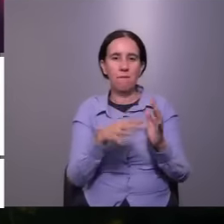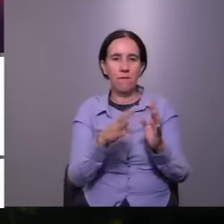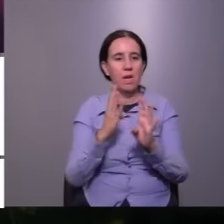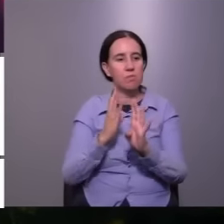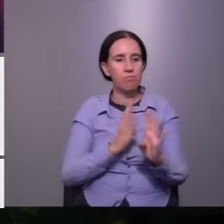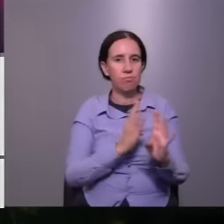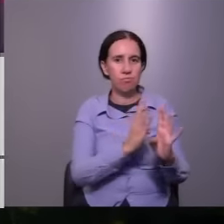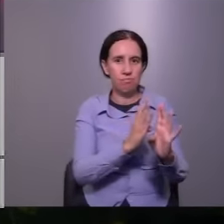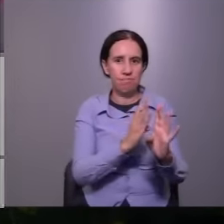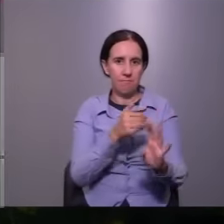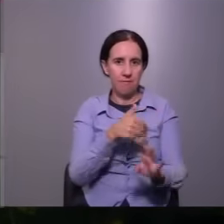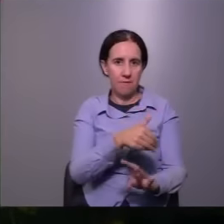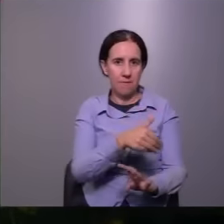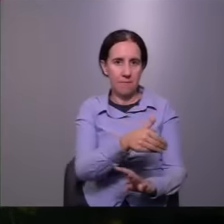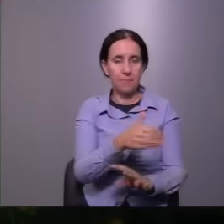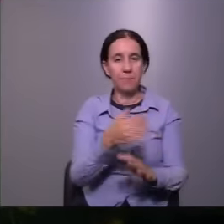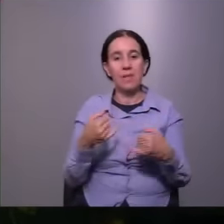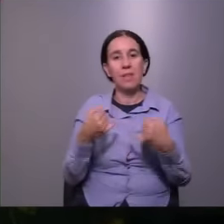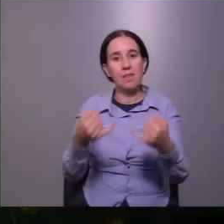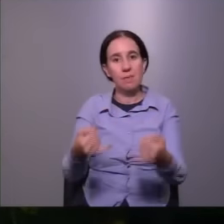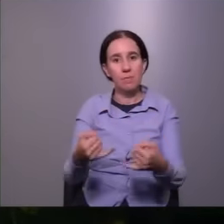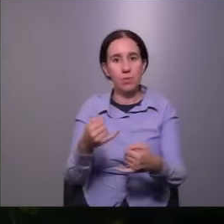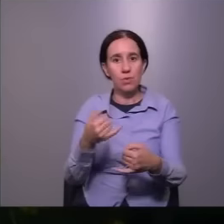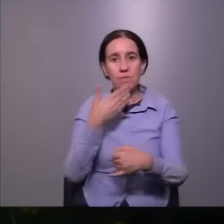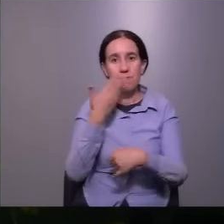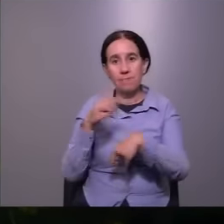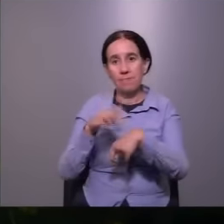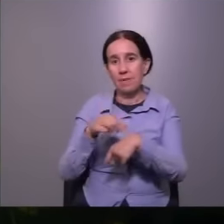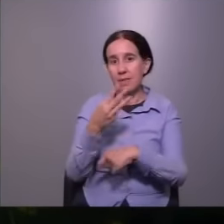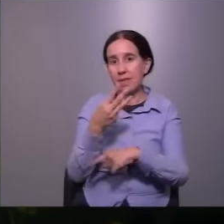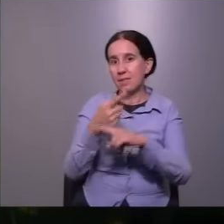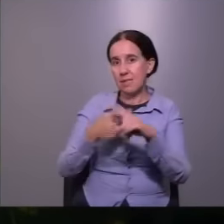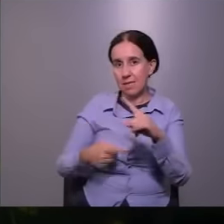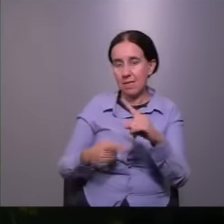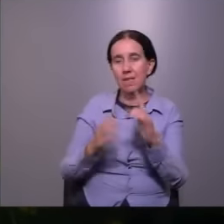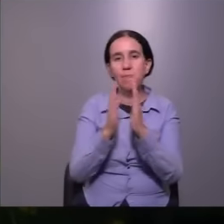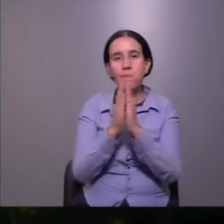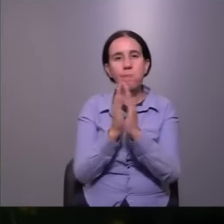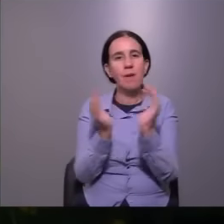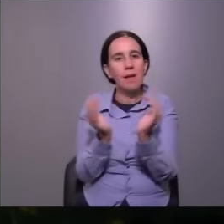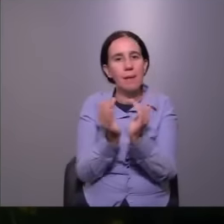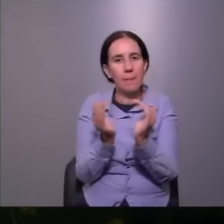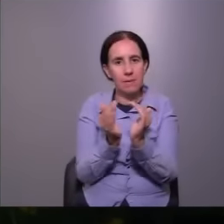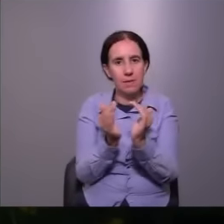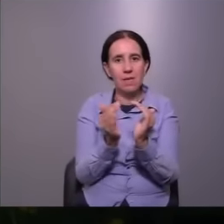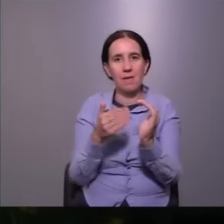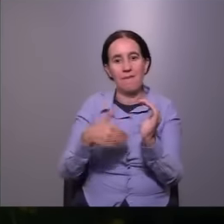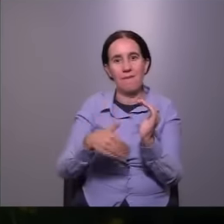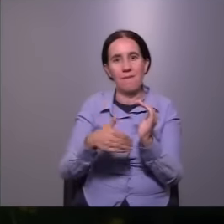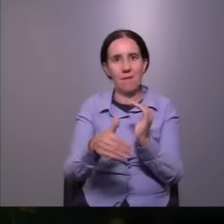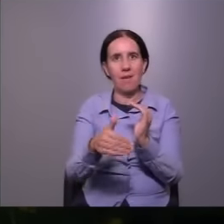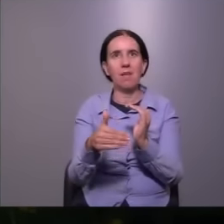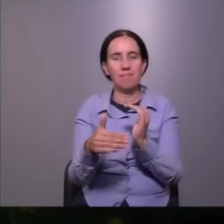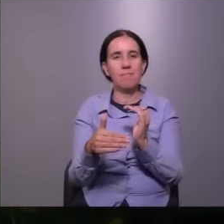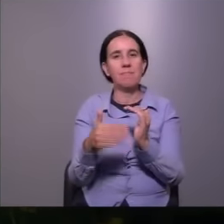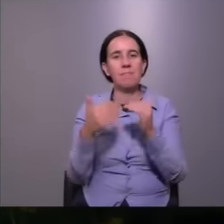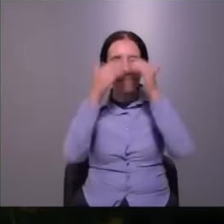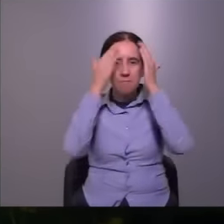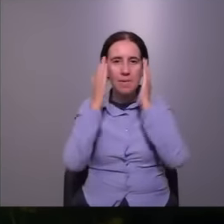e Jacinta Marto. Às 14h, aqui no recinto de oração, teremos a Via Sacra. Depois,